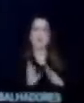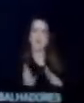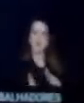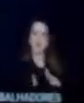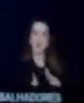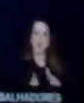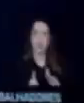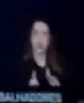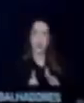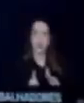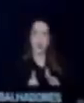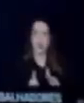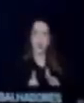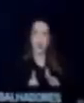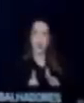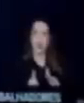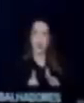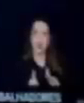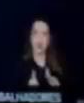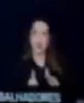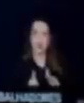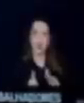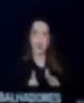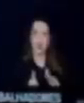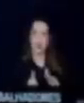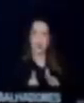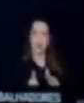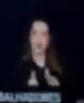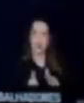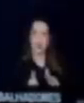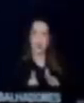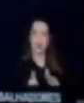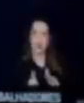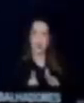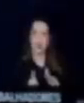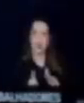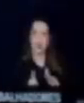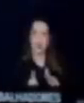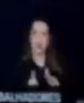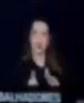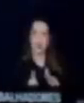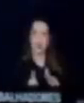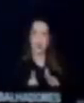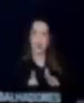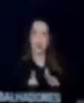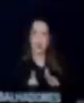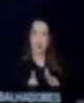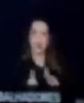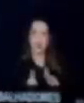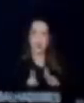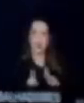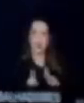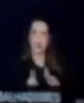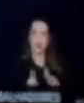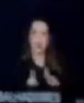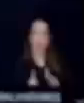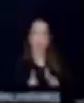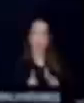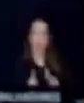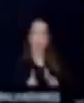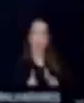US$ 1,90 por dia. E como é que está o Brasil? Como é que está o Brasil que teve o governo Lula, o governo petista,